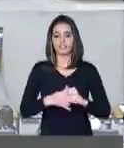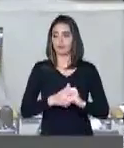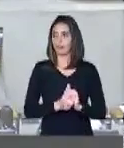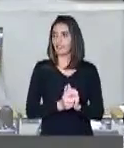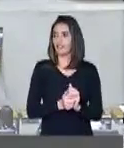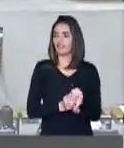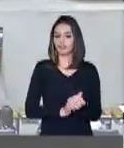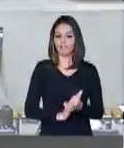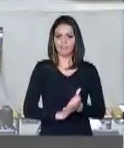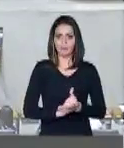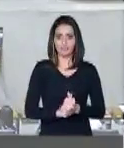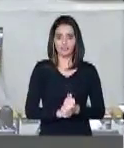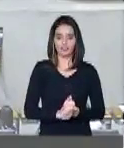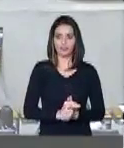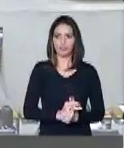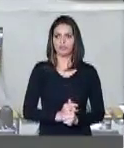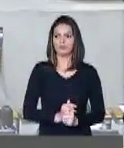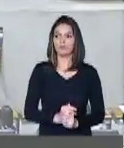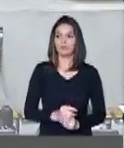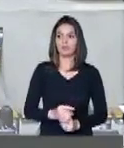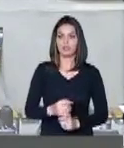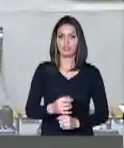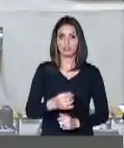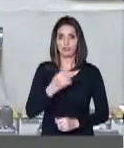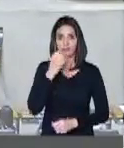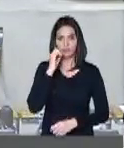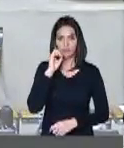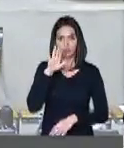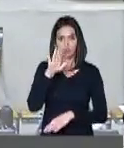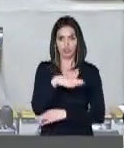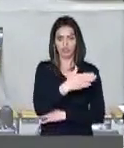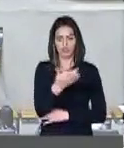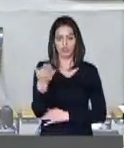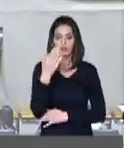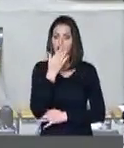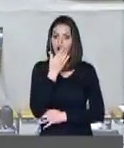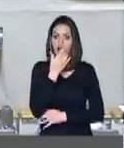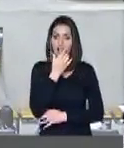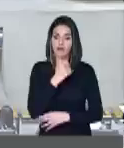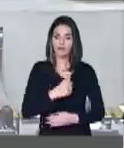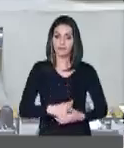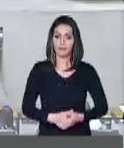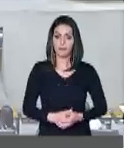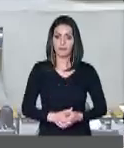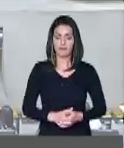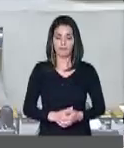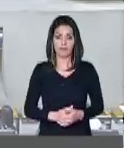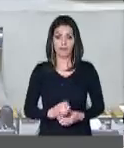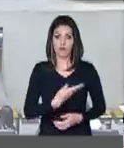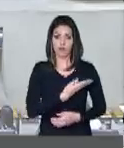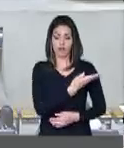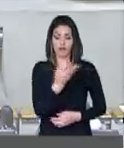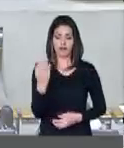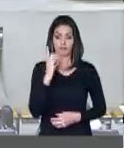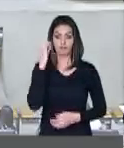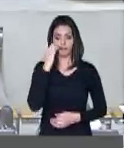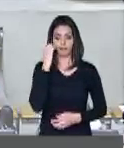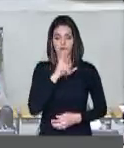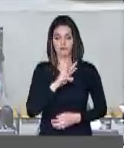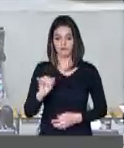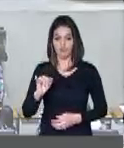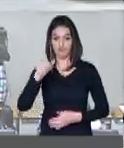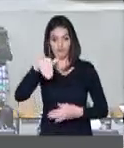Obrigado, presidente. Boa tarde. Queria me dirigir aqui especialmente aos meus colegas deputados que vão